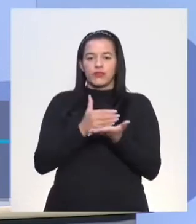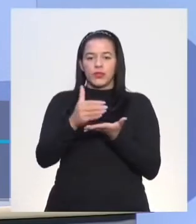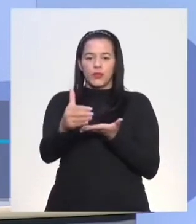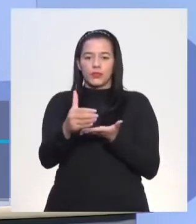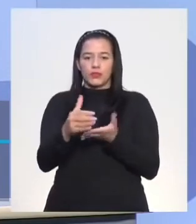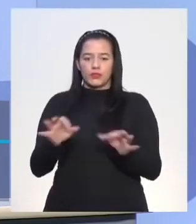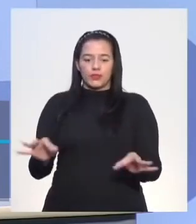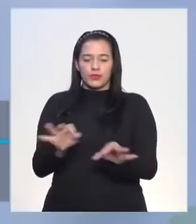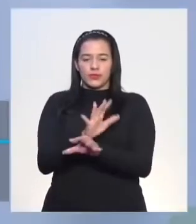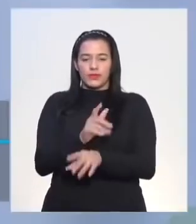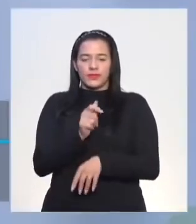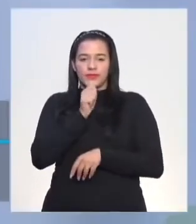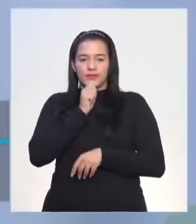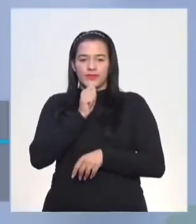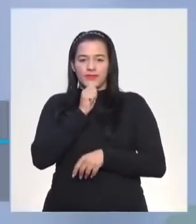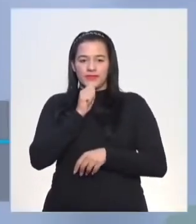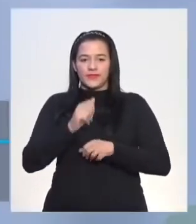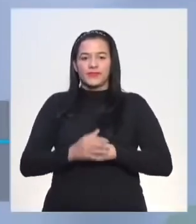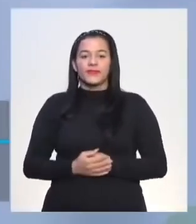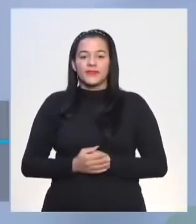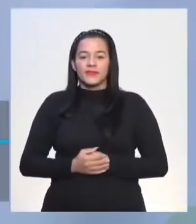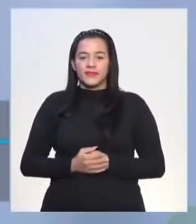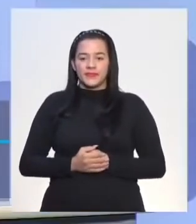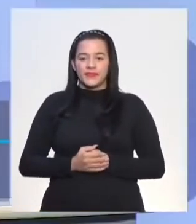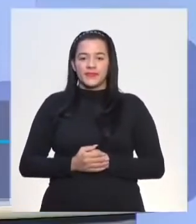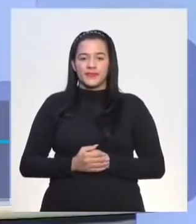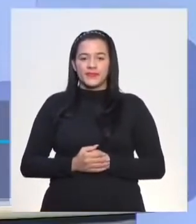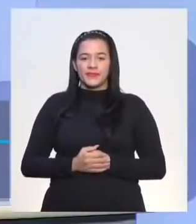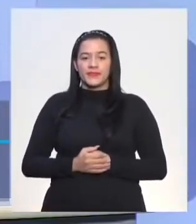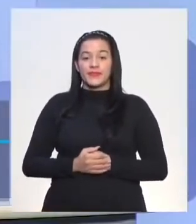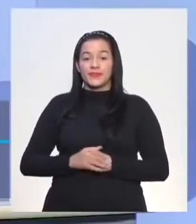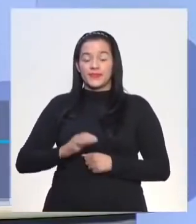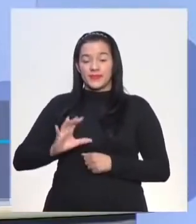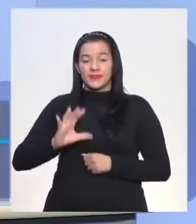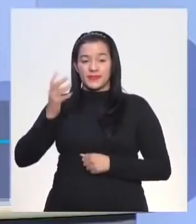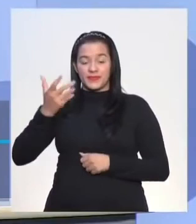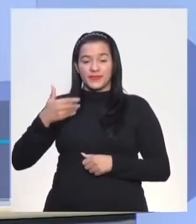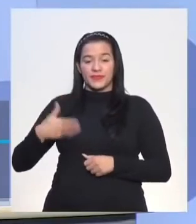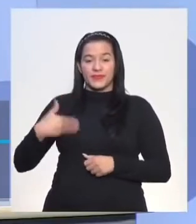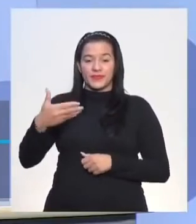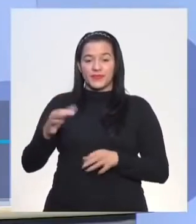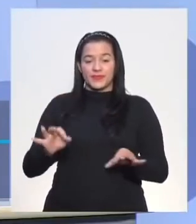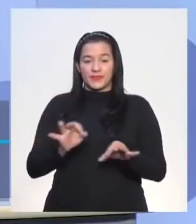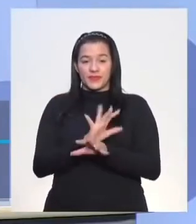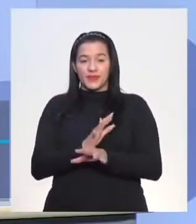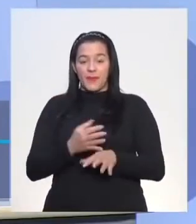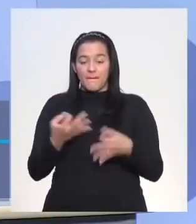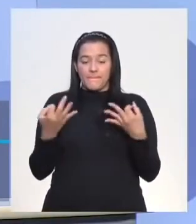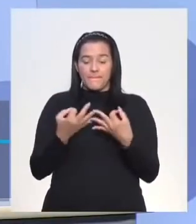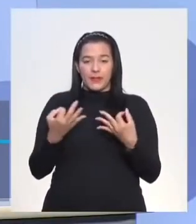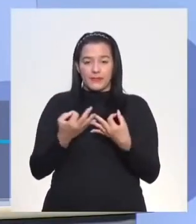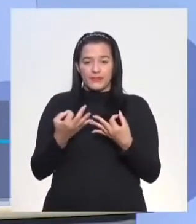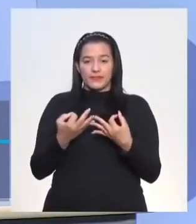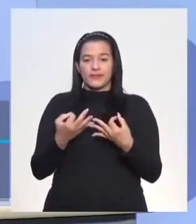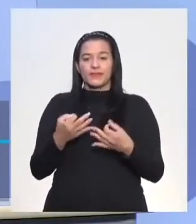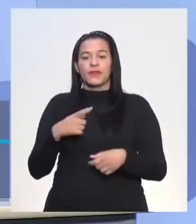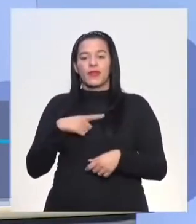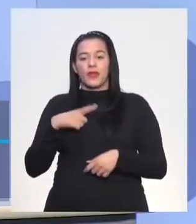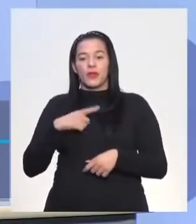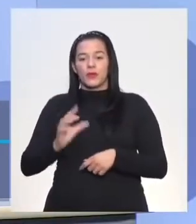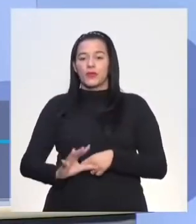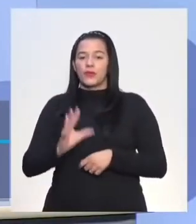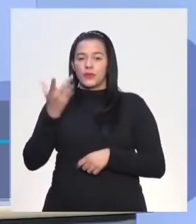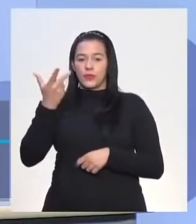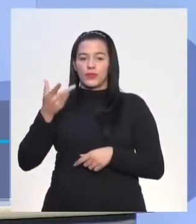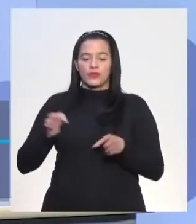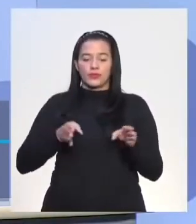não terminou. Pode ser também. Aí temos que outro. É um fato ocorrido sem concluir. E o perfeito, fato